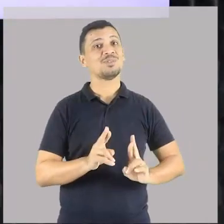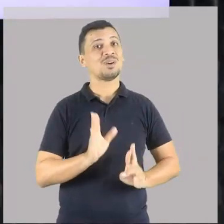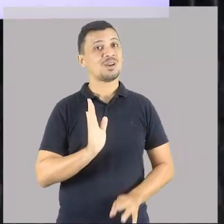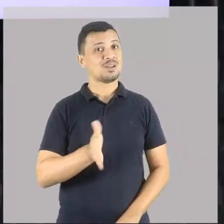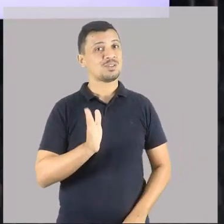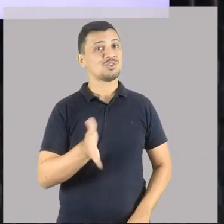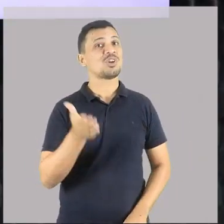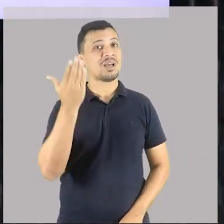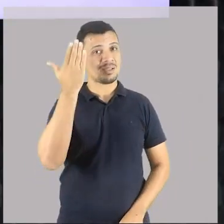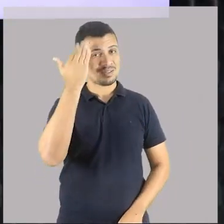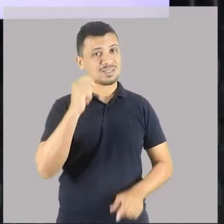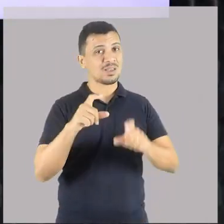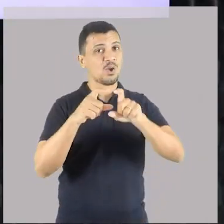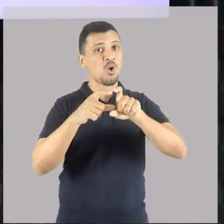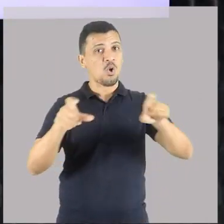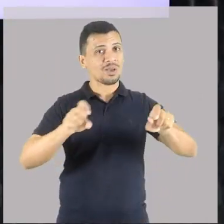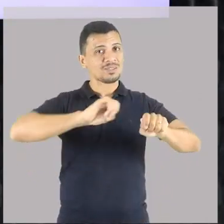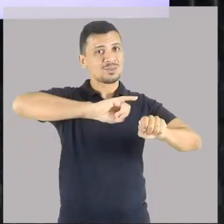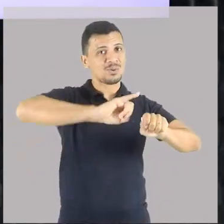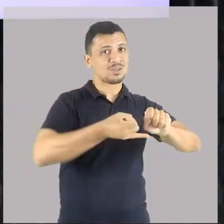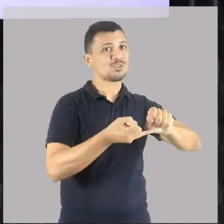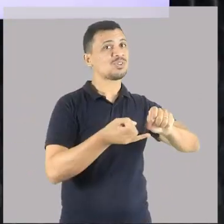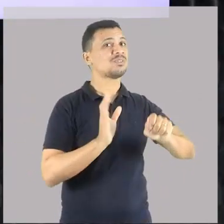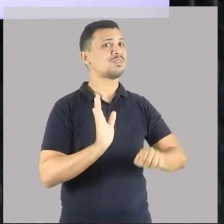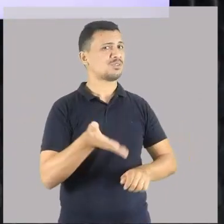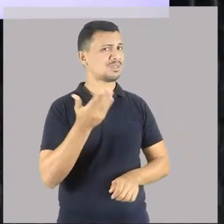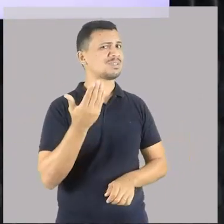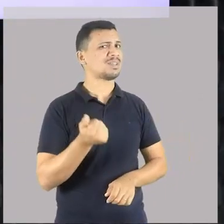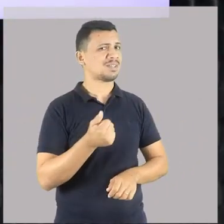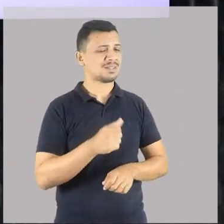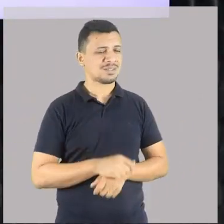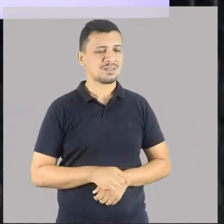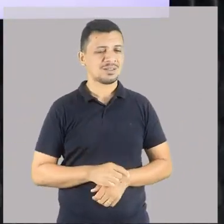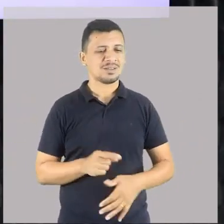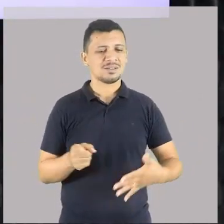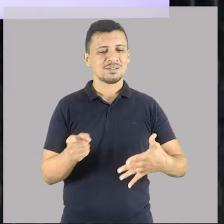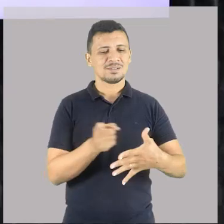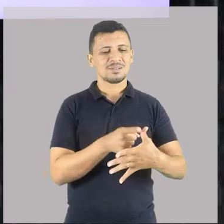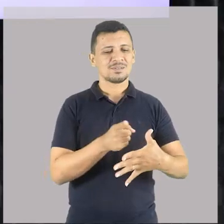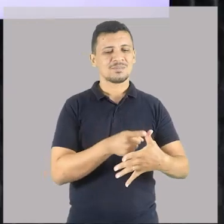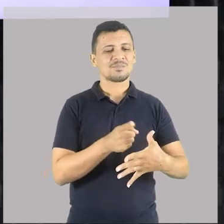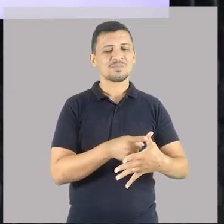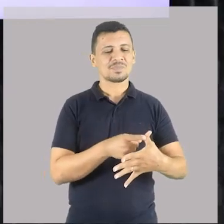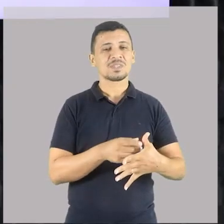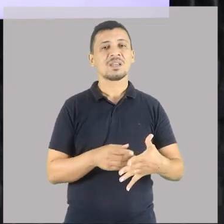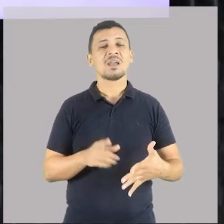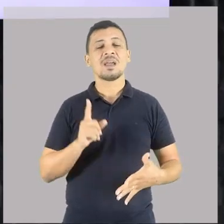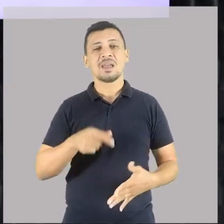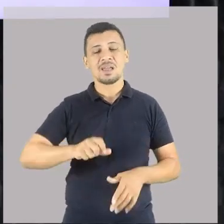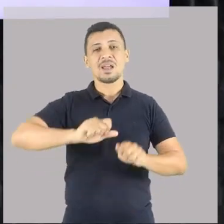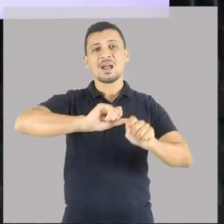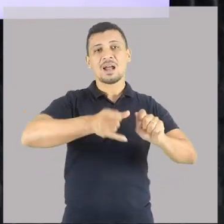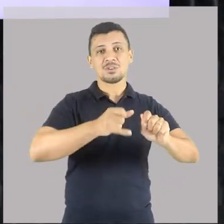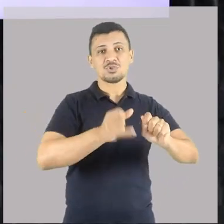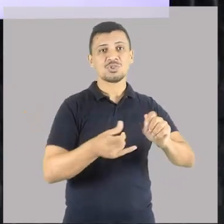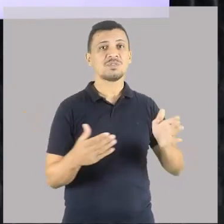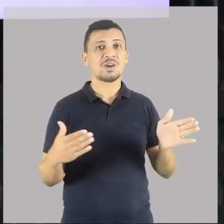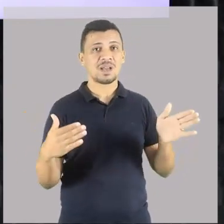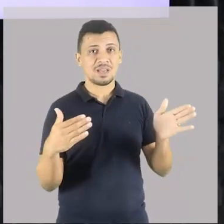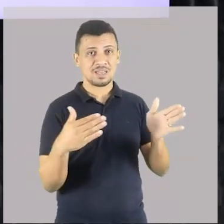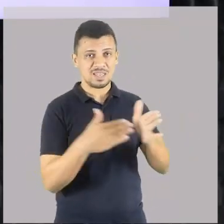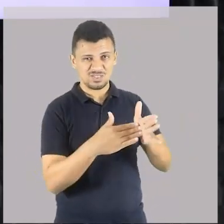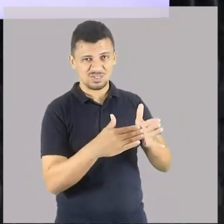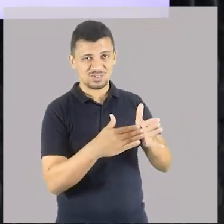sei que essa oração é adjetiva, tá? Então, ele afirma aqui na letra A. É uma oração subordinada adjetiva